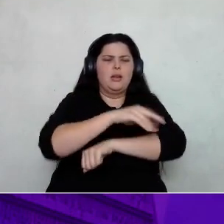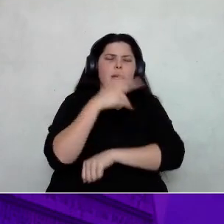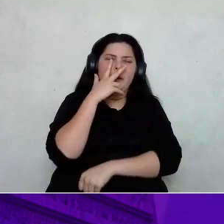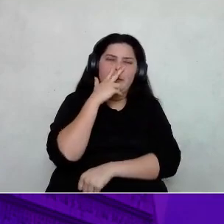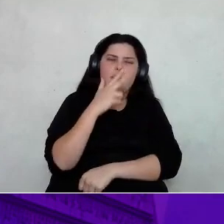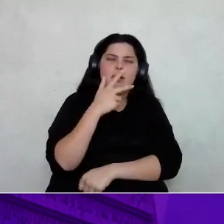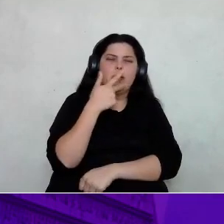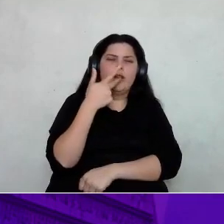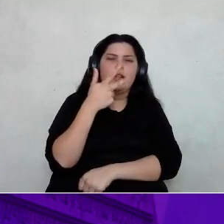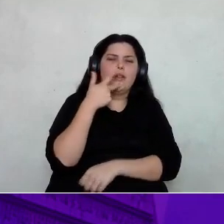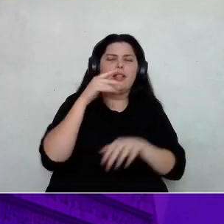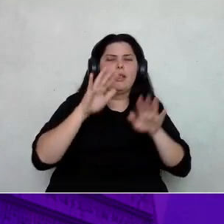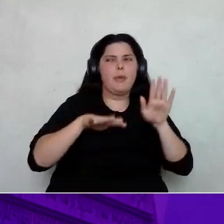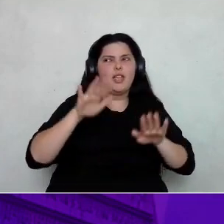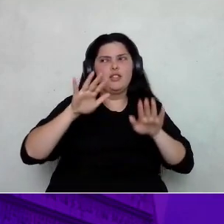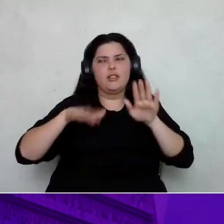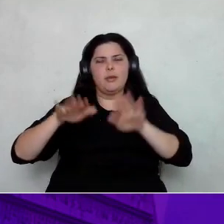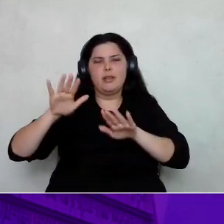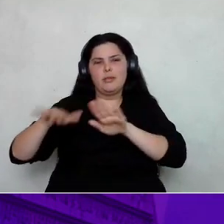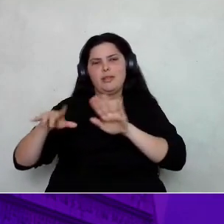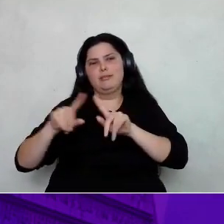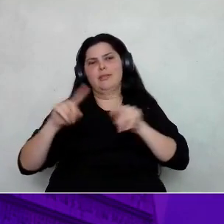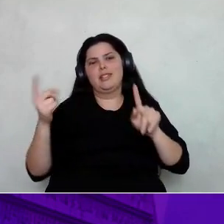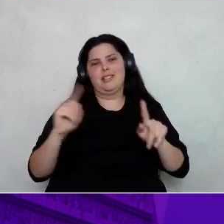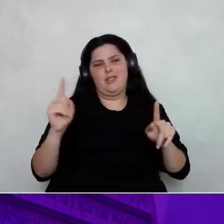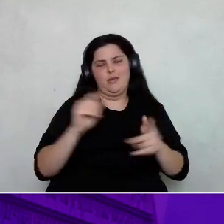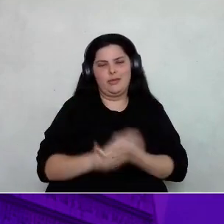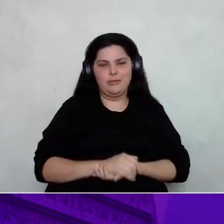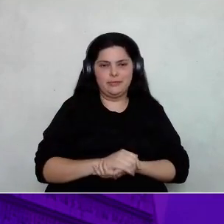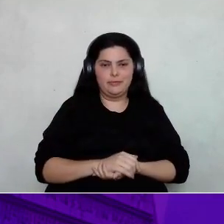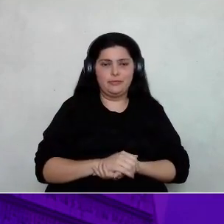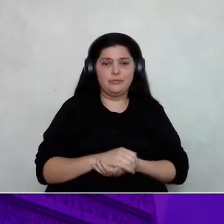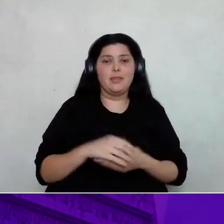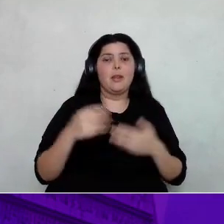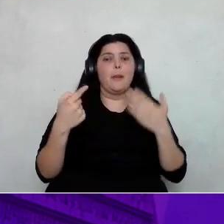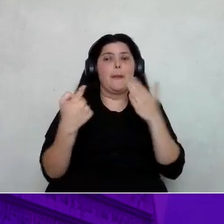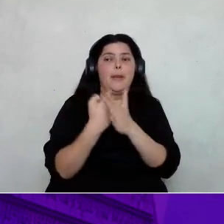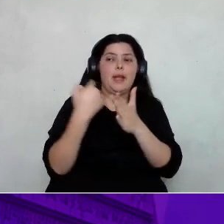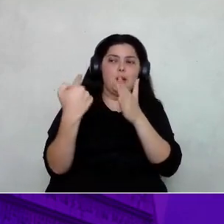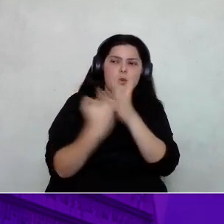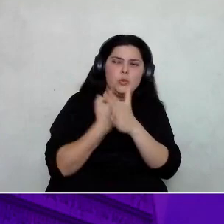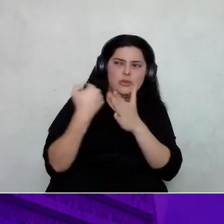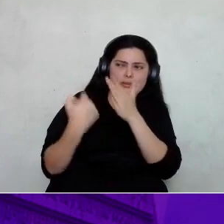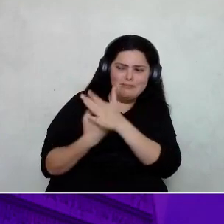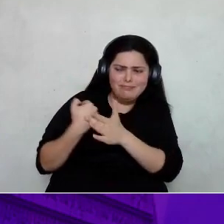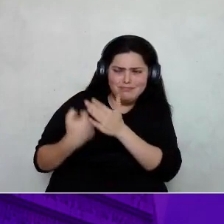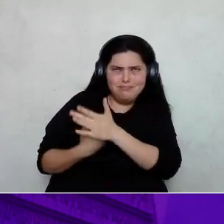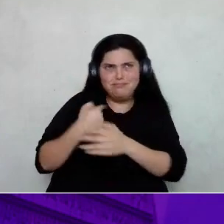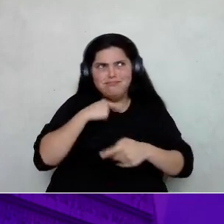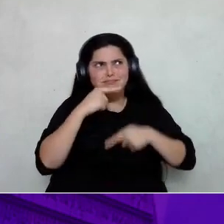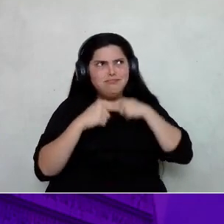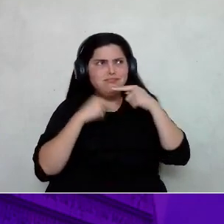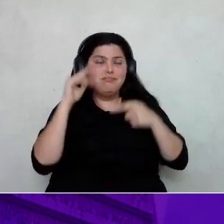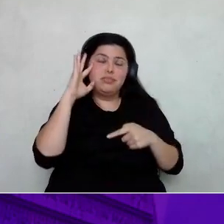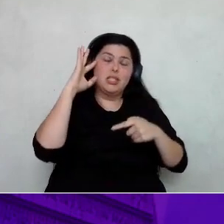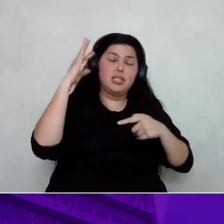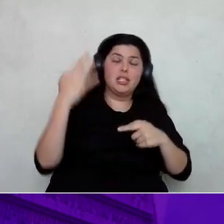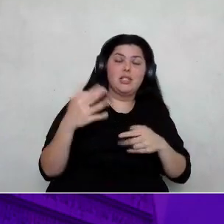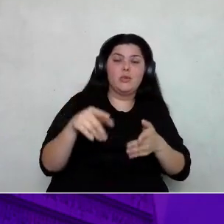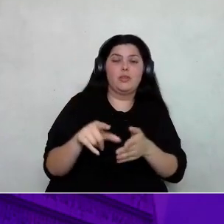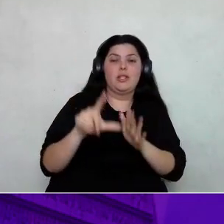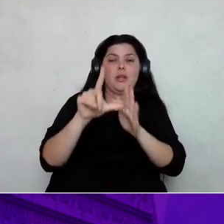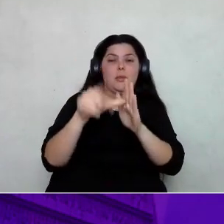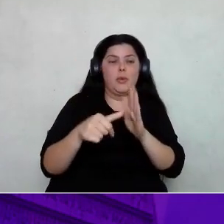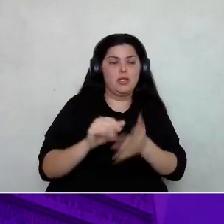depende, né? Mas não é bem assim. É que são muitas perguntas que a gente precisa se fazer antes de tomar uma decisão. Um outro ponto